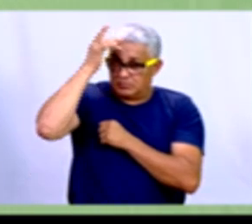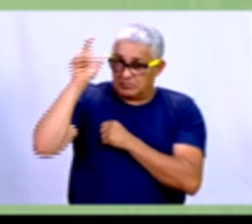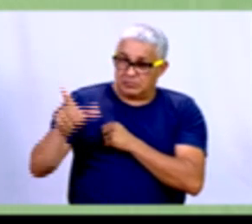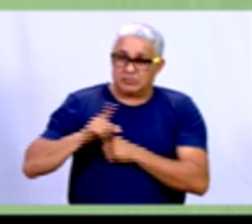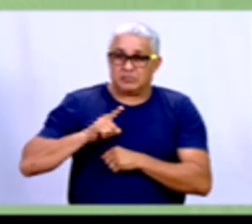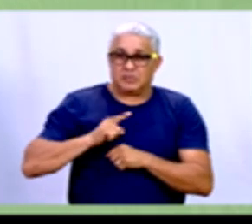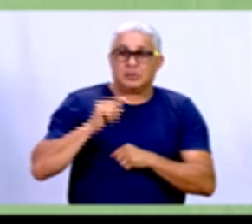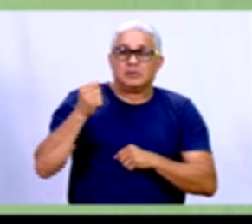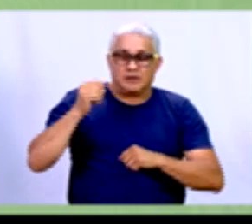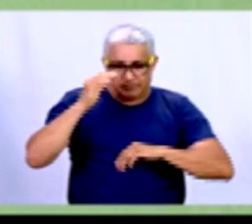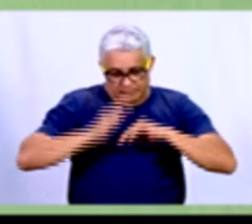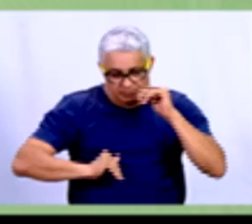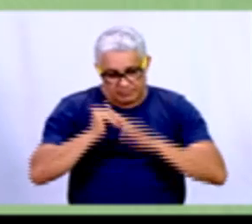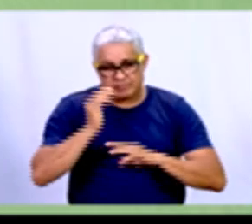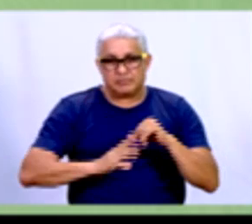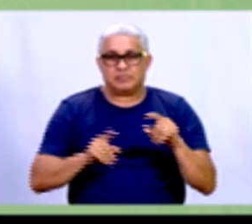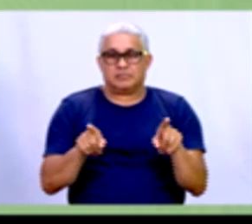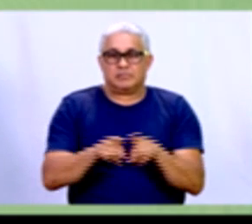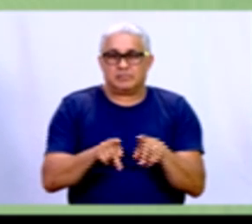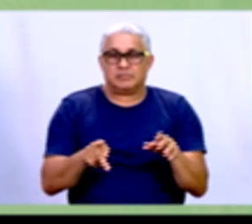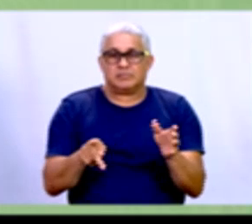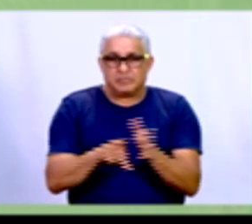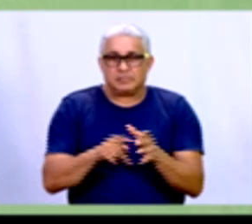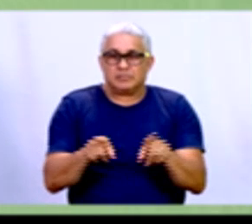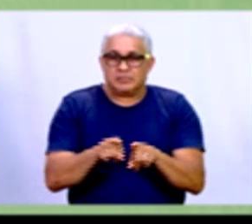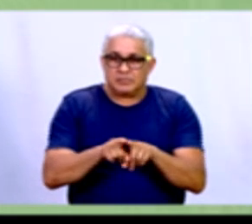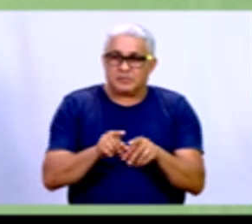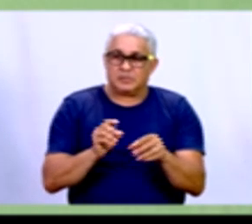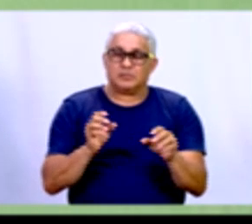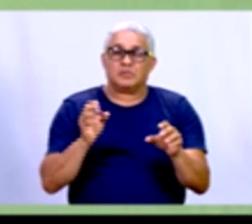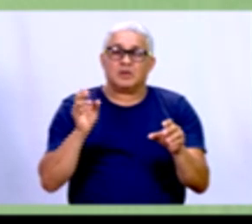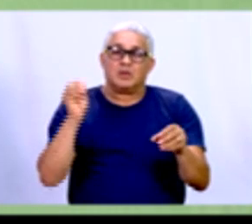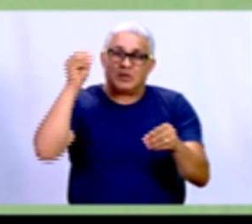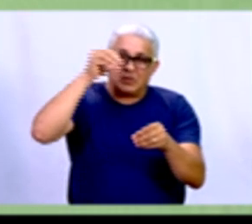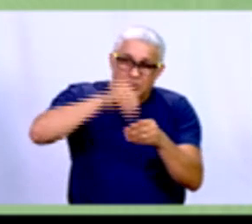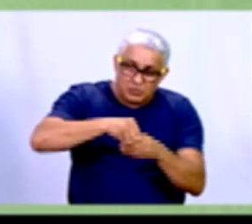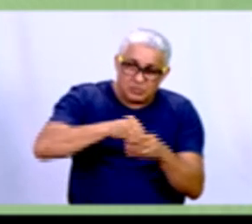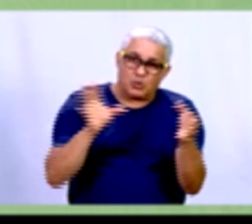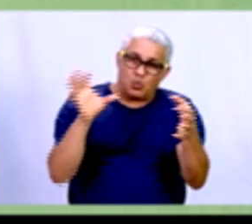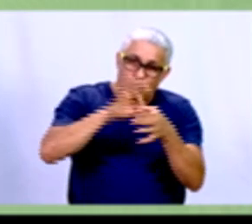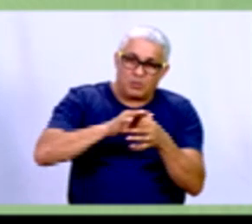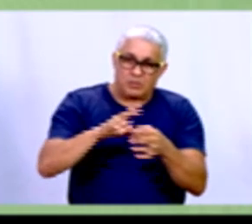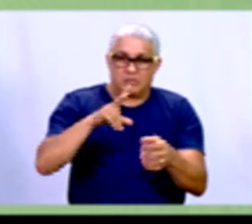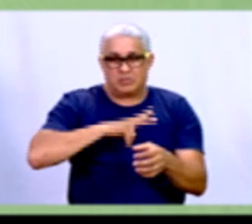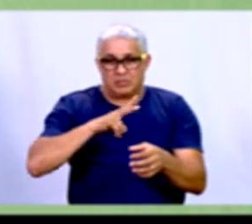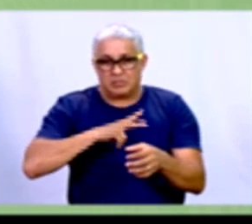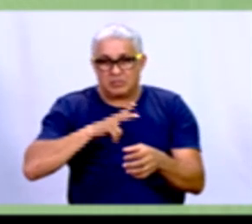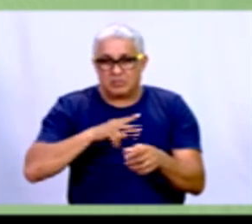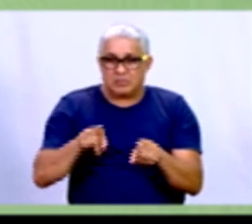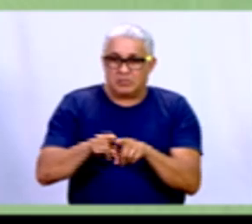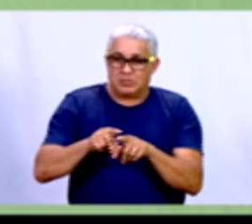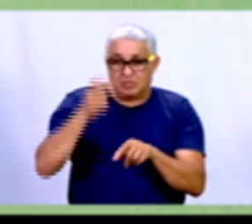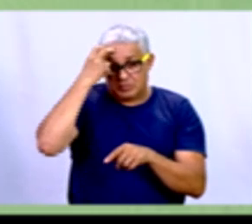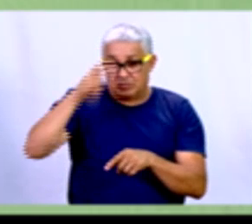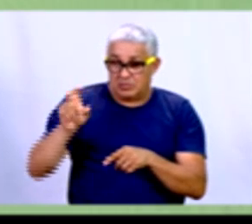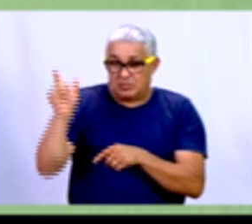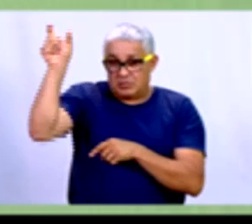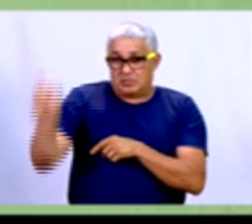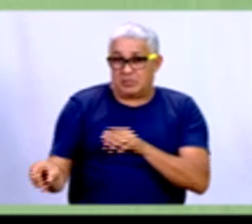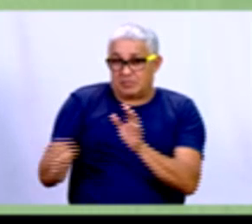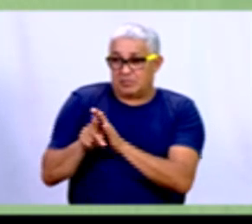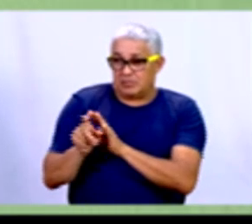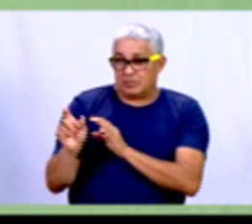habilidades específicas, ela vai estar inserida num contexto pessoal e cultural específicos, e isso